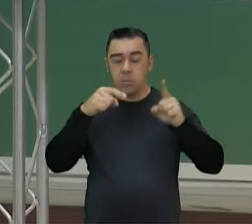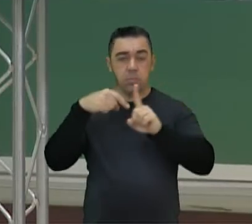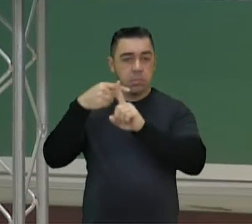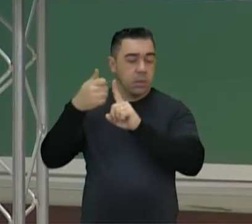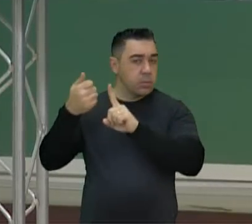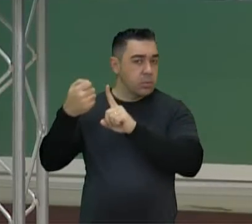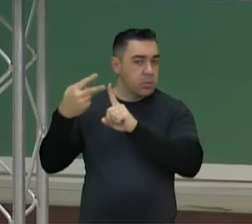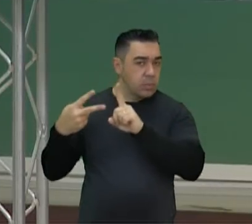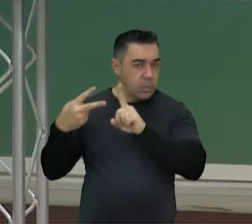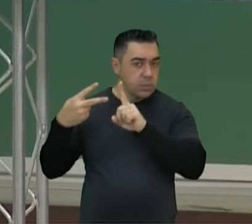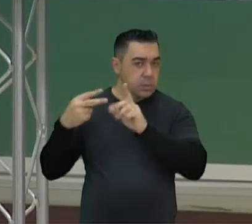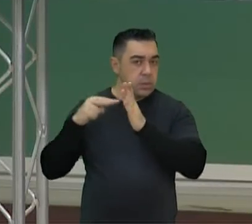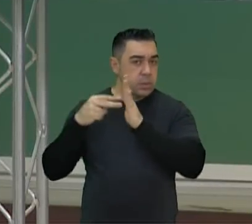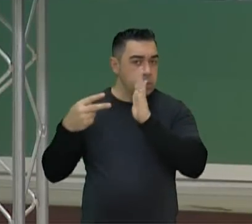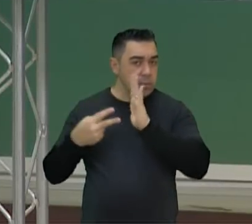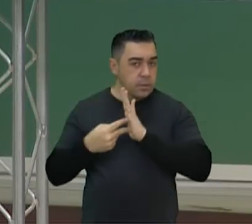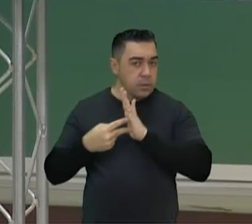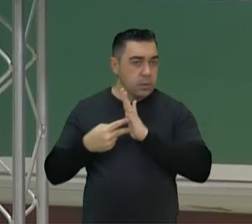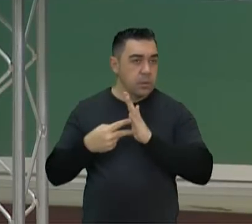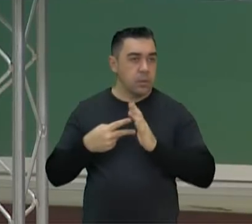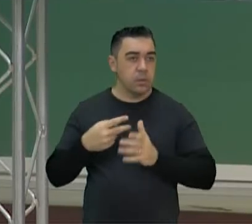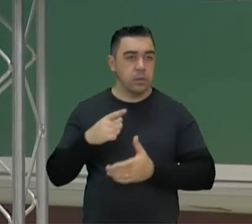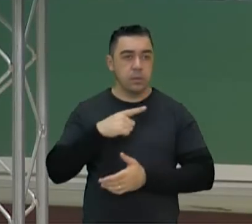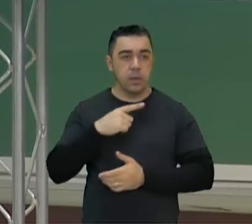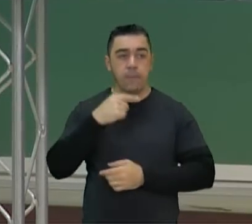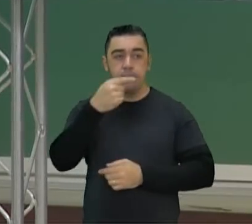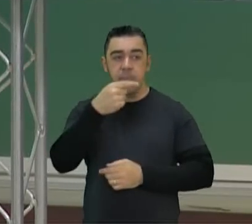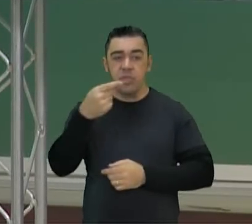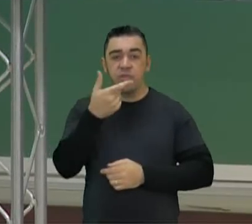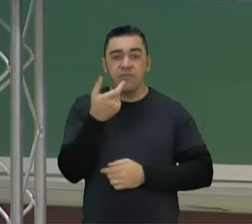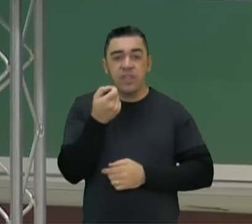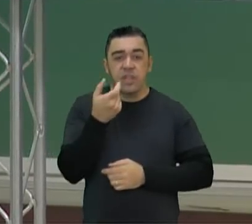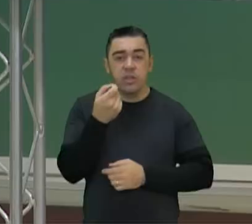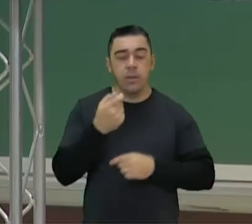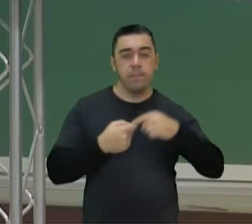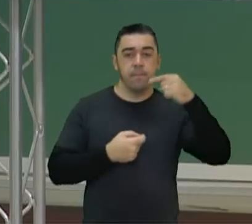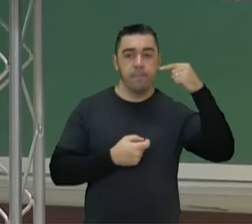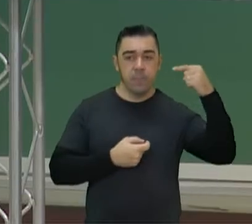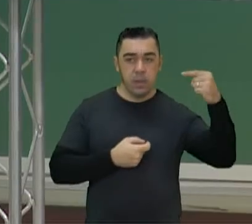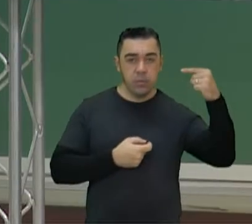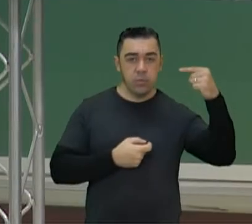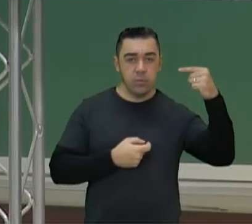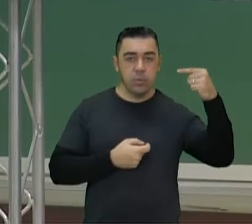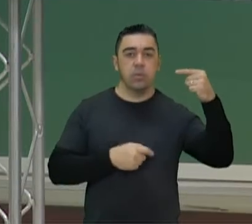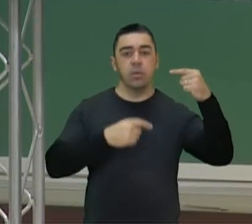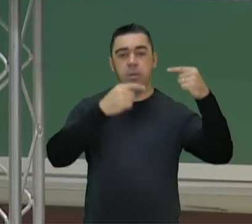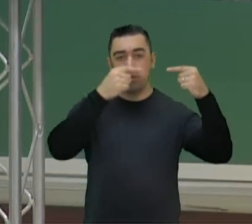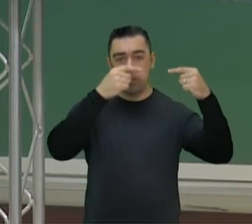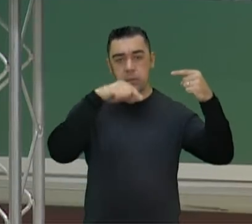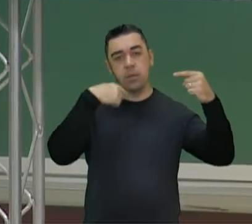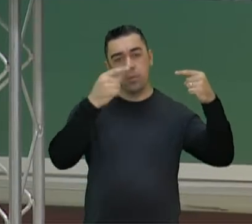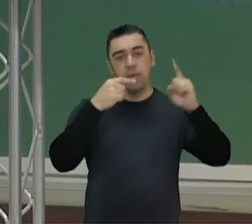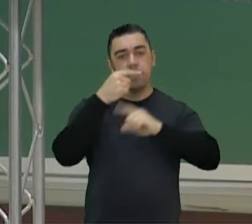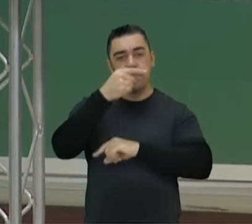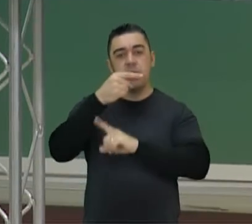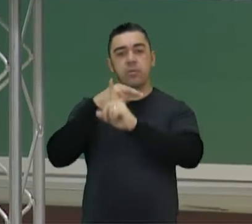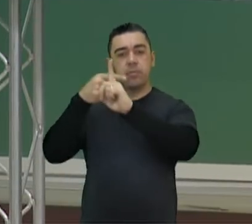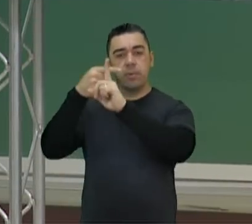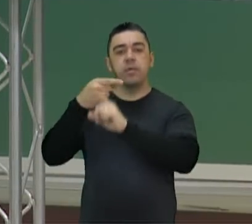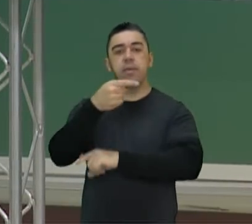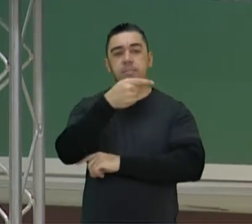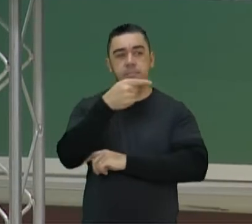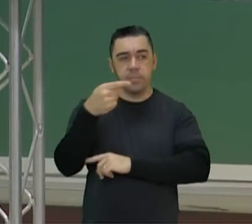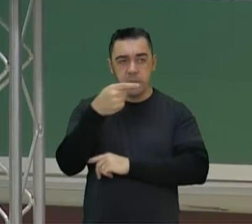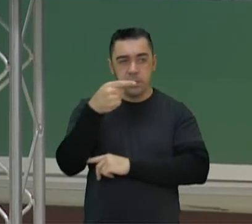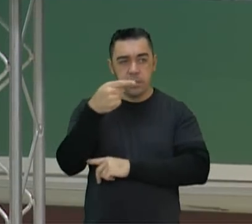12, ele vai ficar menos 20. Por quê? Módulo negativo vai somar ao